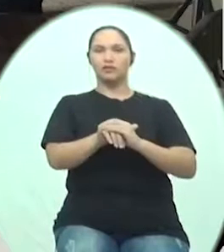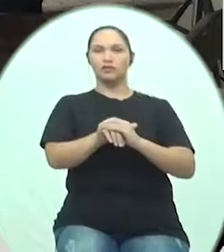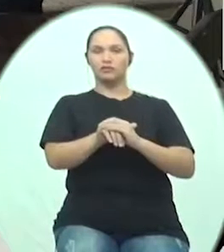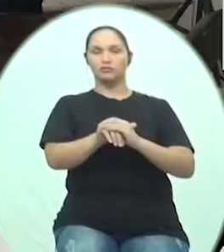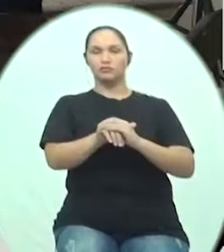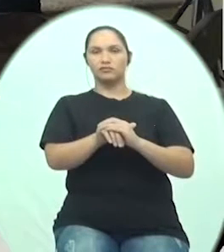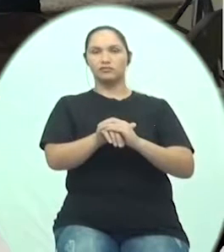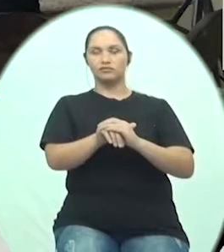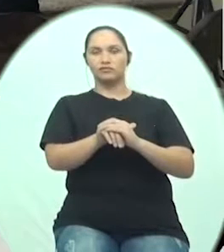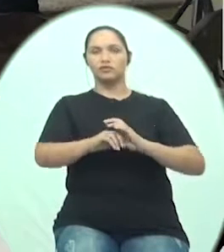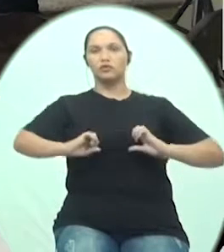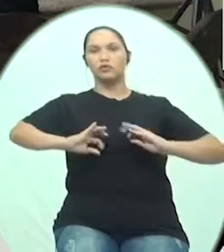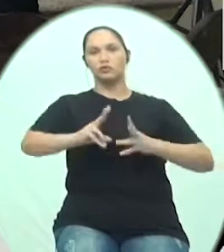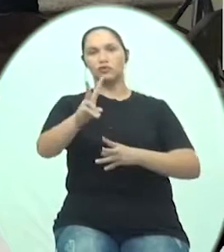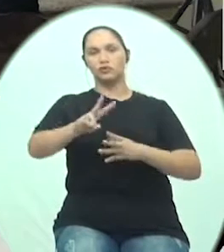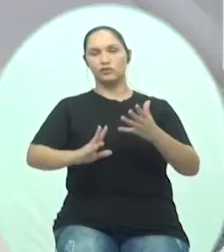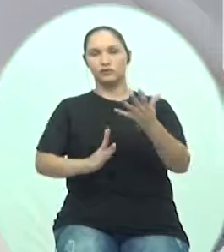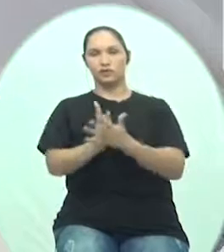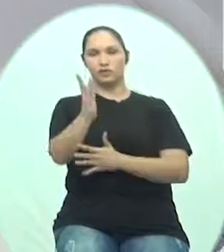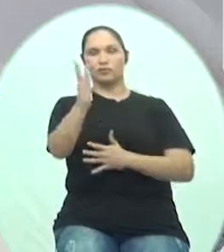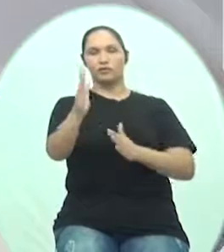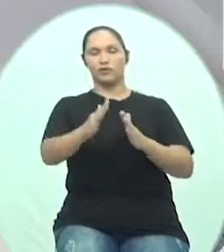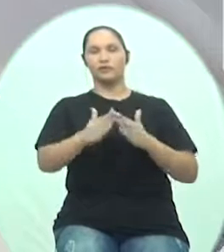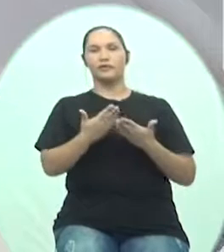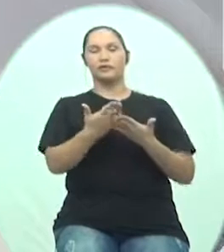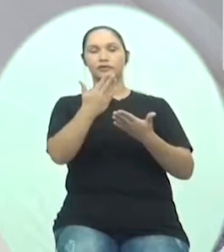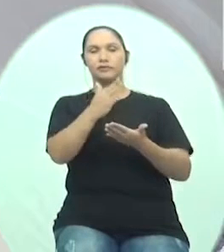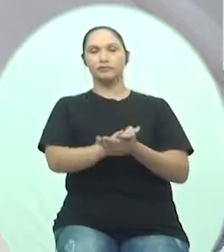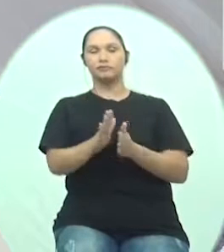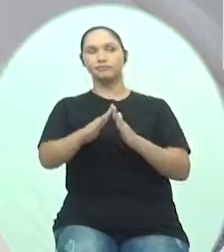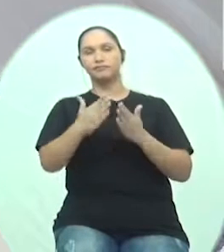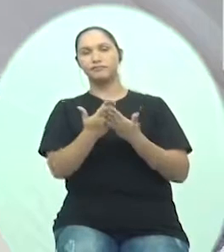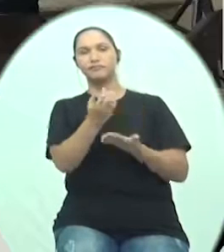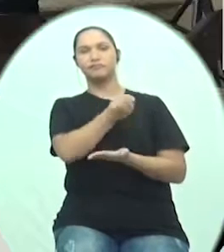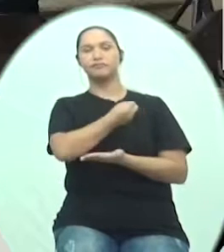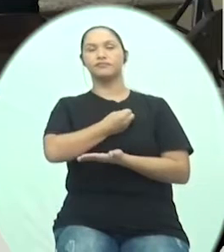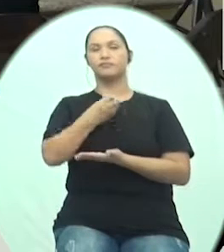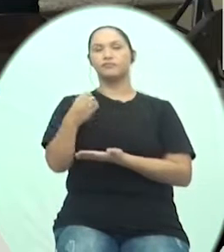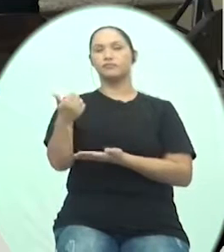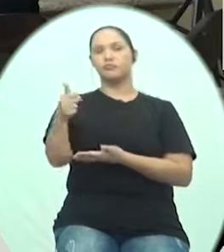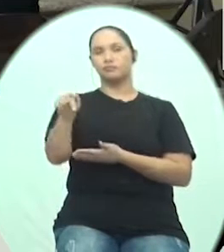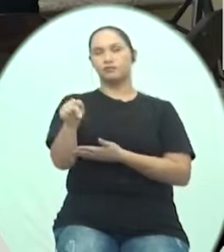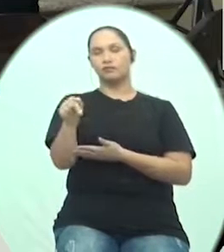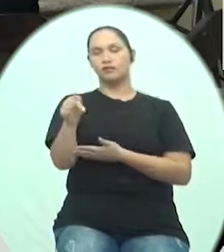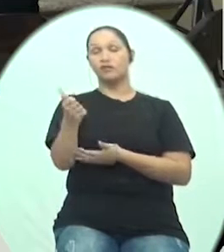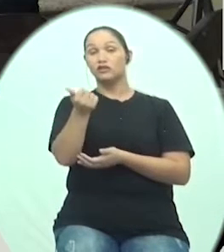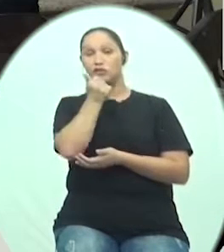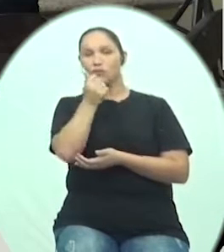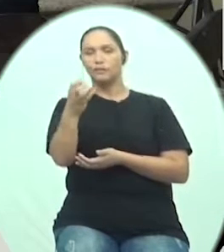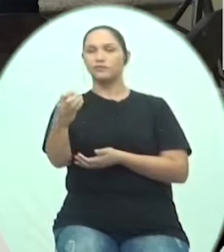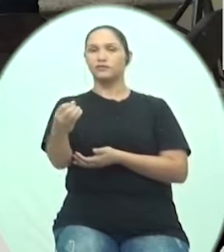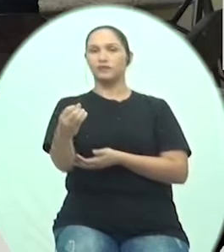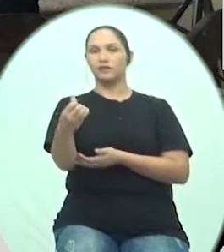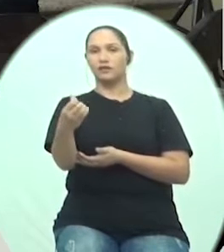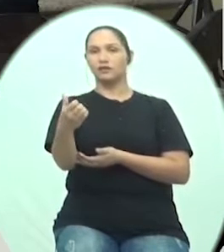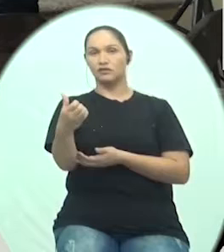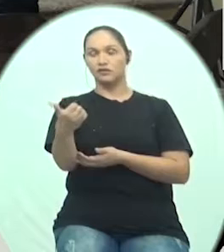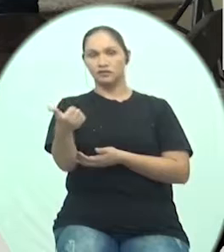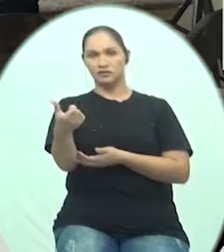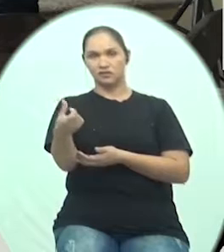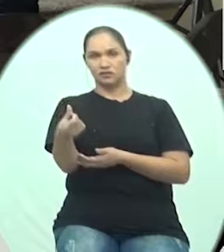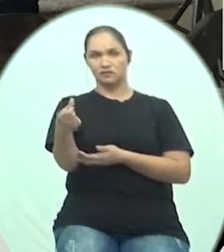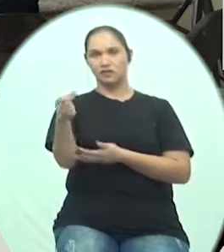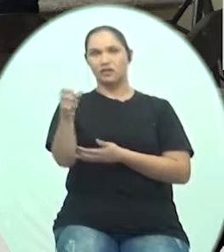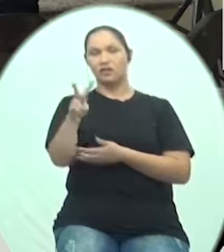estão e os contrários se manifestem aprovado por unanimidade requerimento número 16/2020 autor Vereador